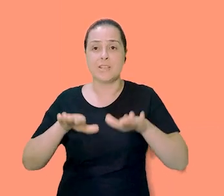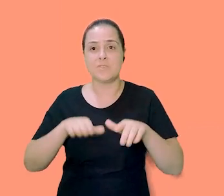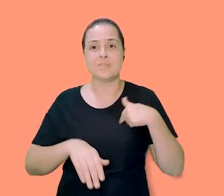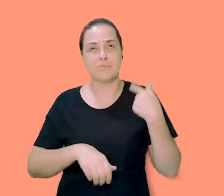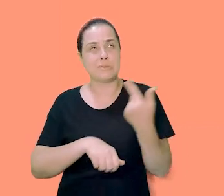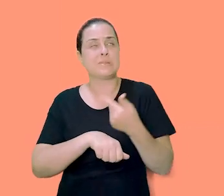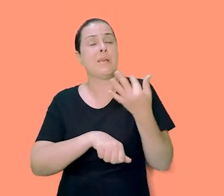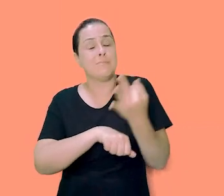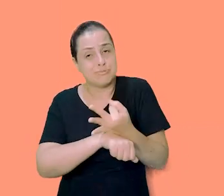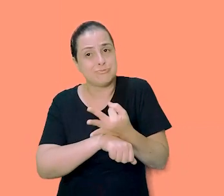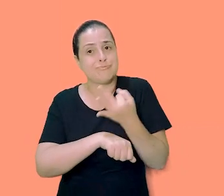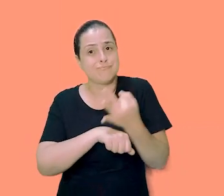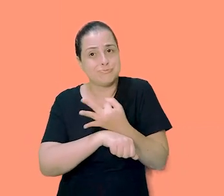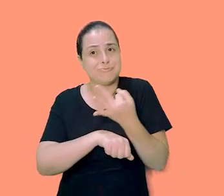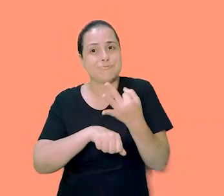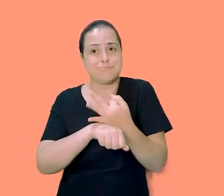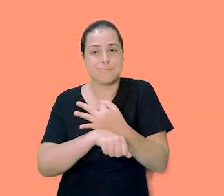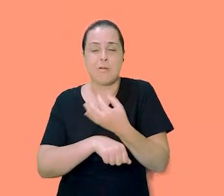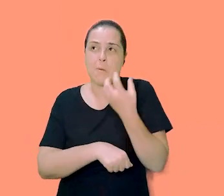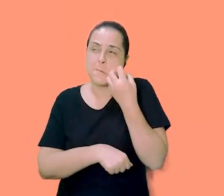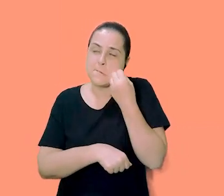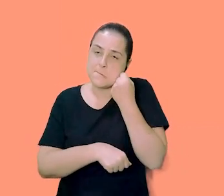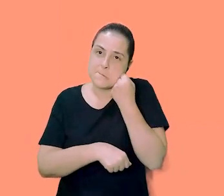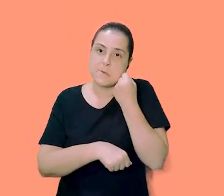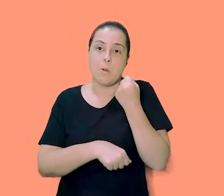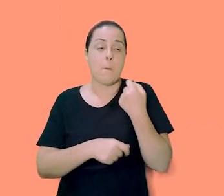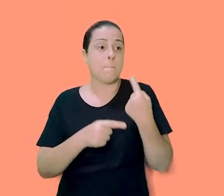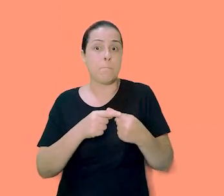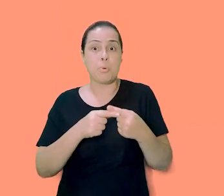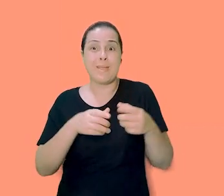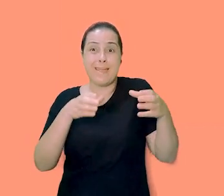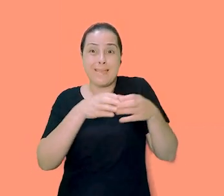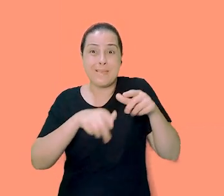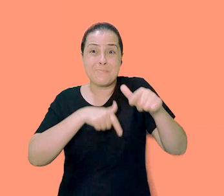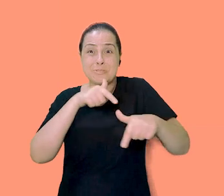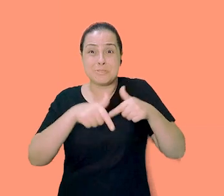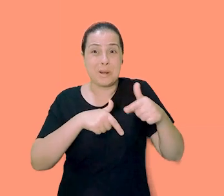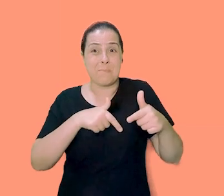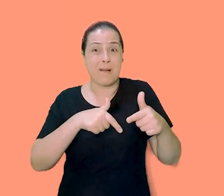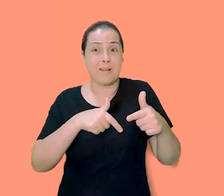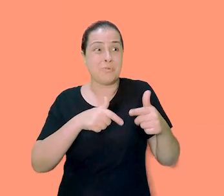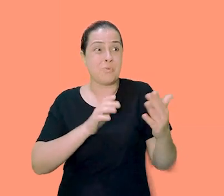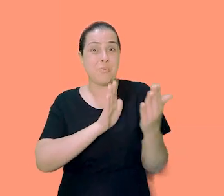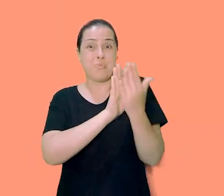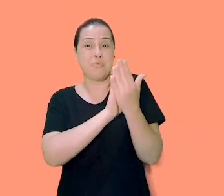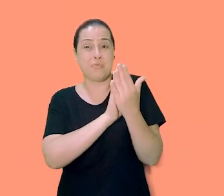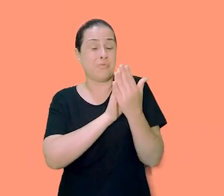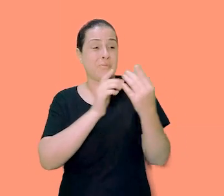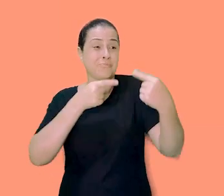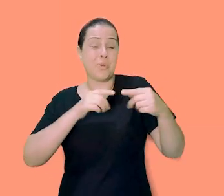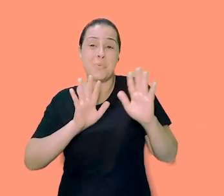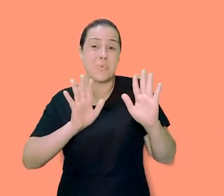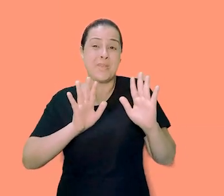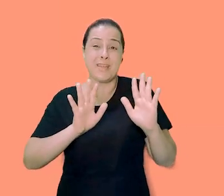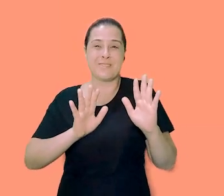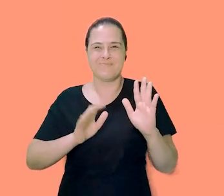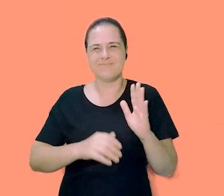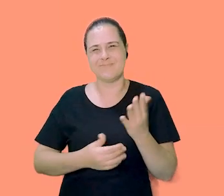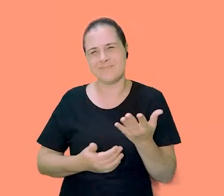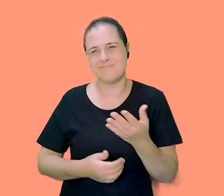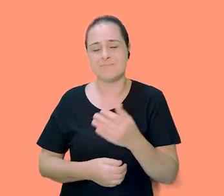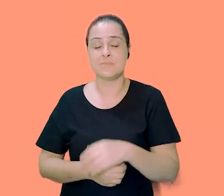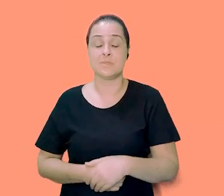engolindo os sapos no dia a dia, porque a gente não quer se indispor com a equipe, mas a gente está desconfortável com as piadas. Outra coisa que eu enfrentei